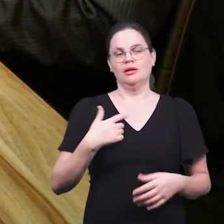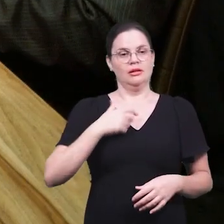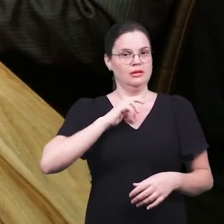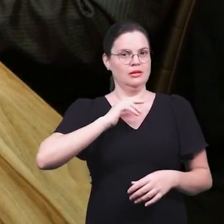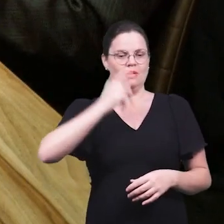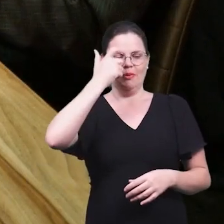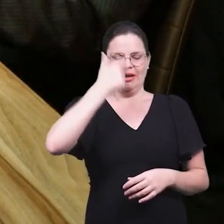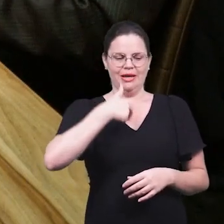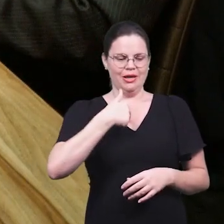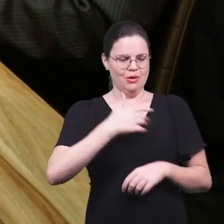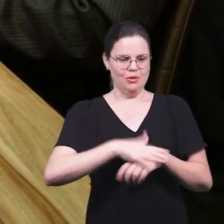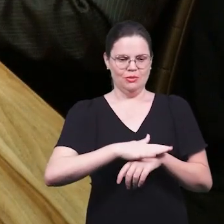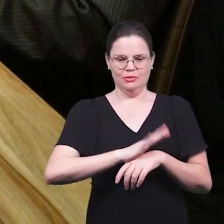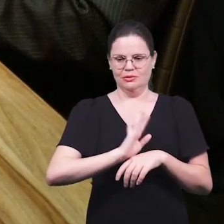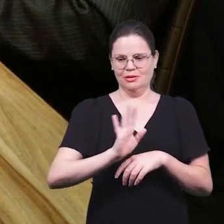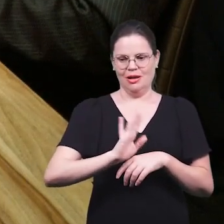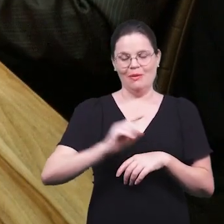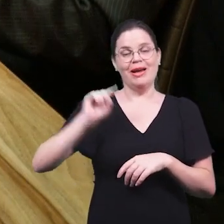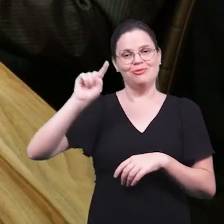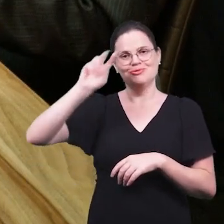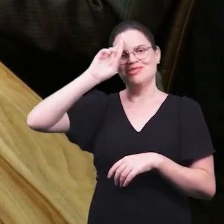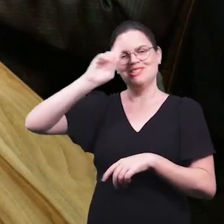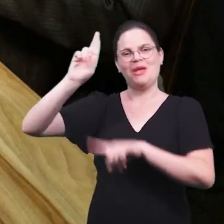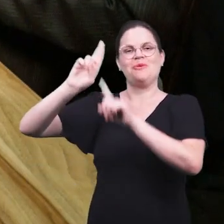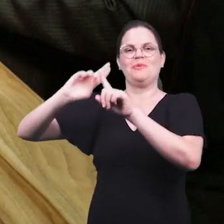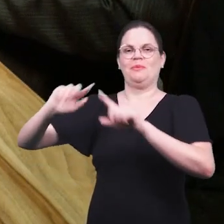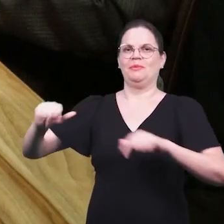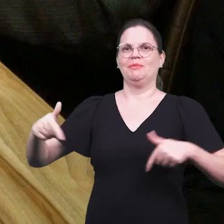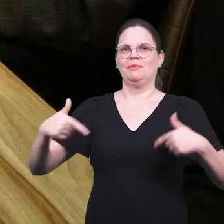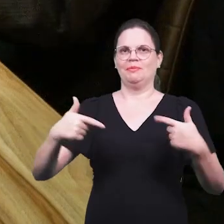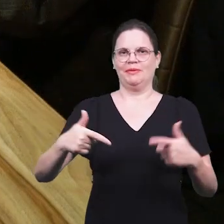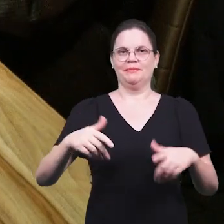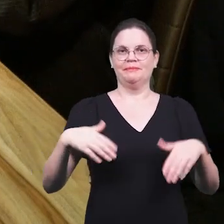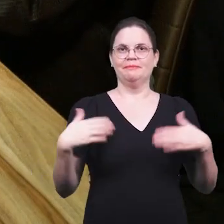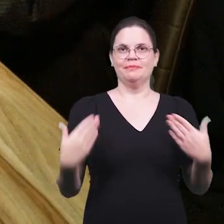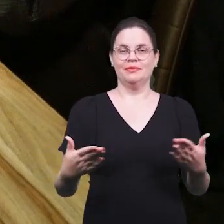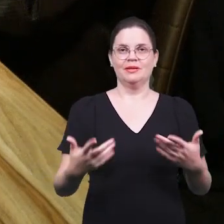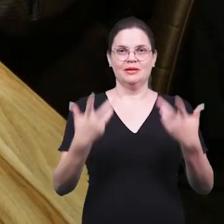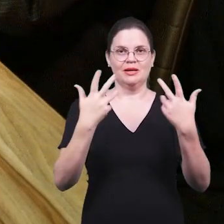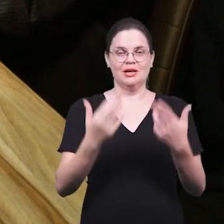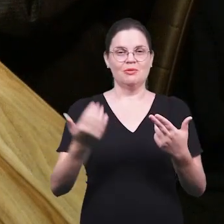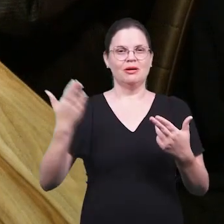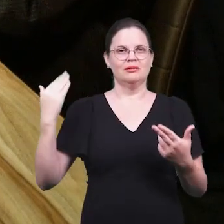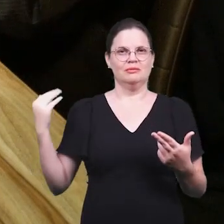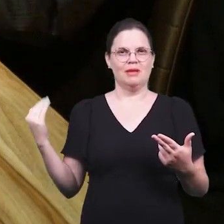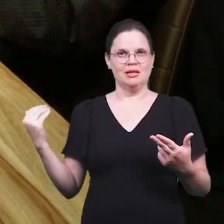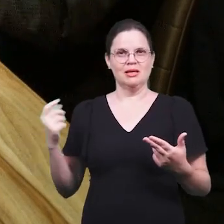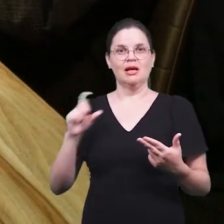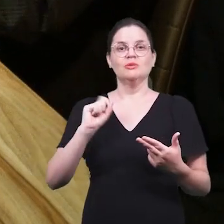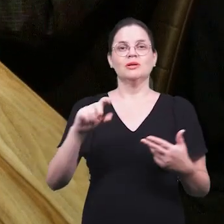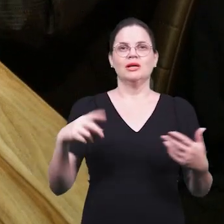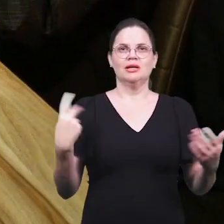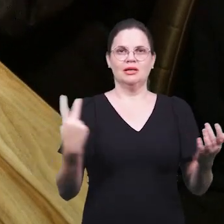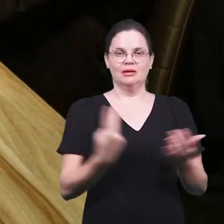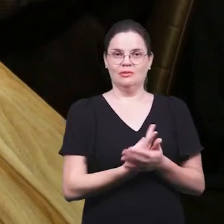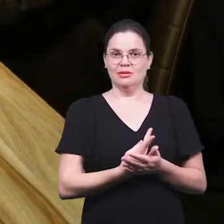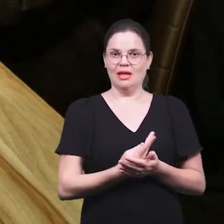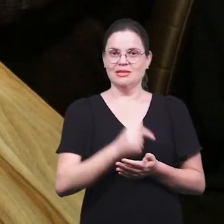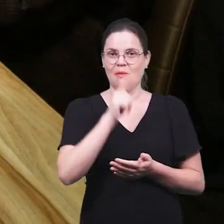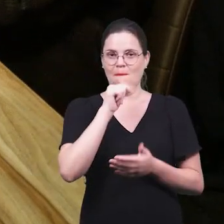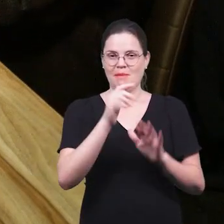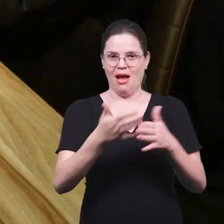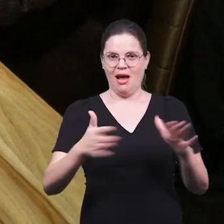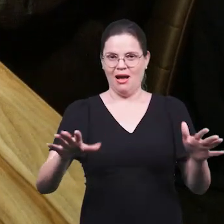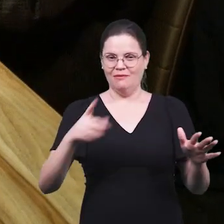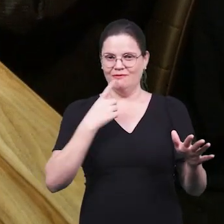vou fazer, a obra eu que vou fazer. Então, entrar pelo Mar Vermelho, você marcha e eu vou abrir